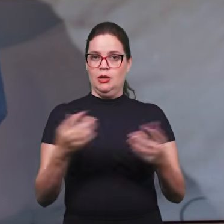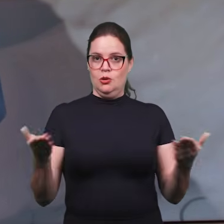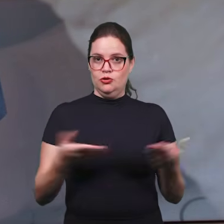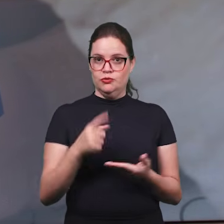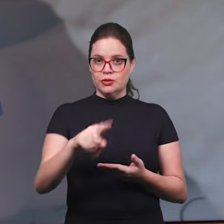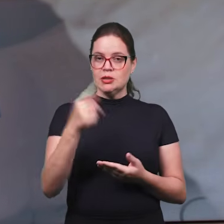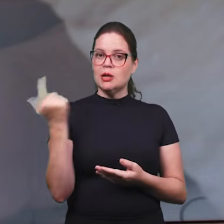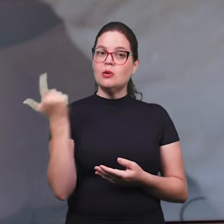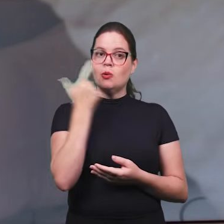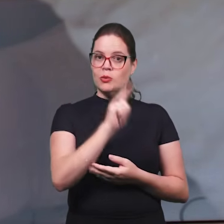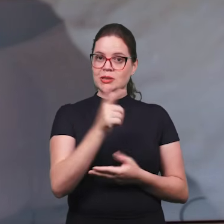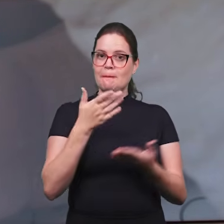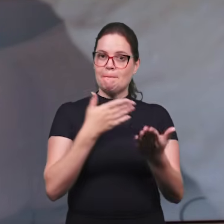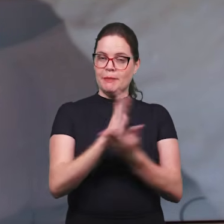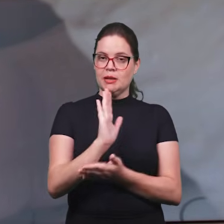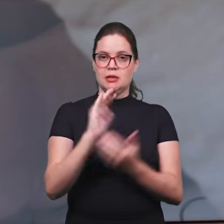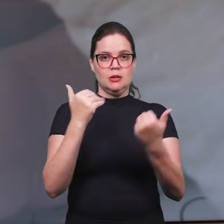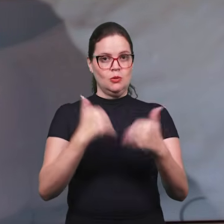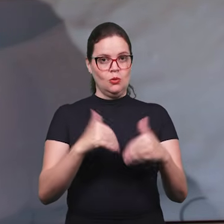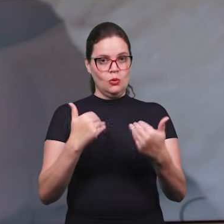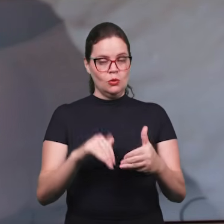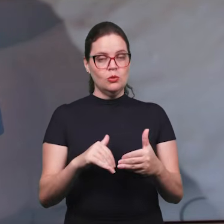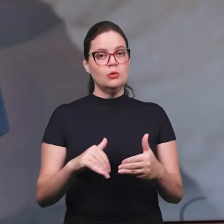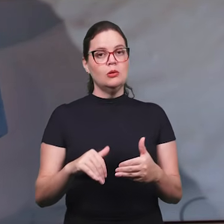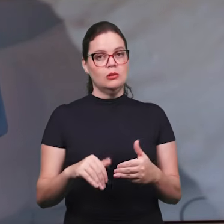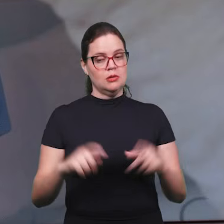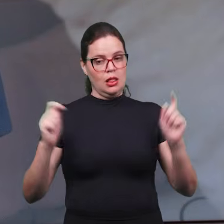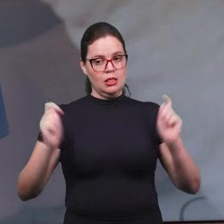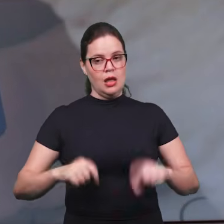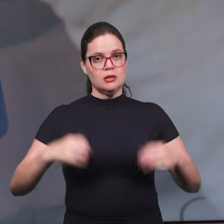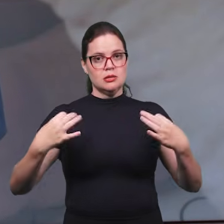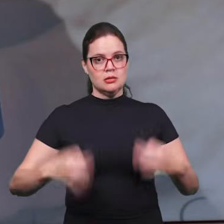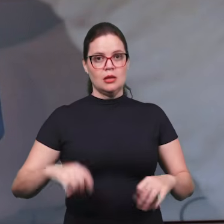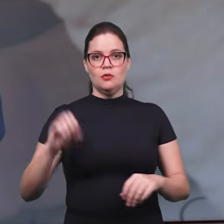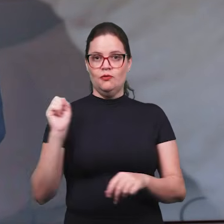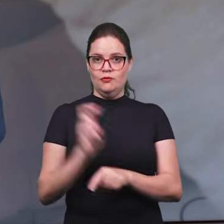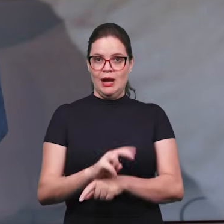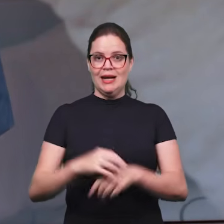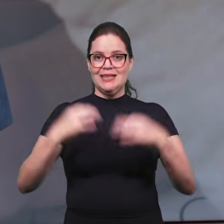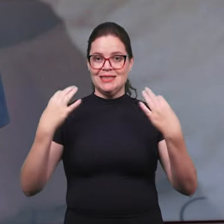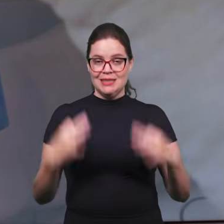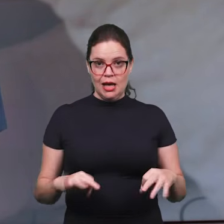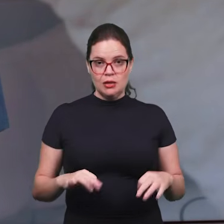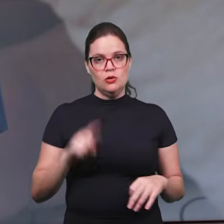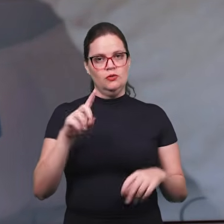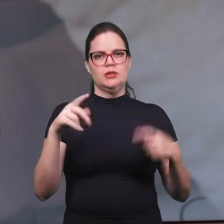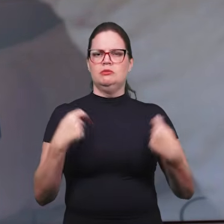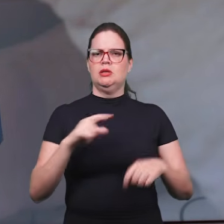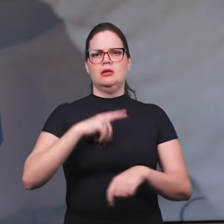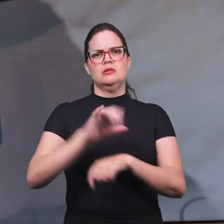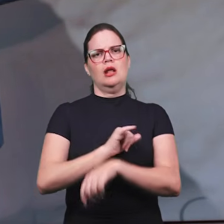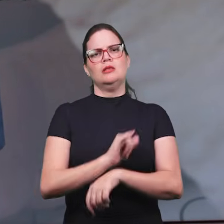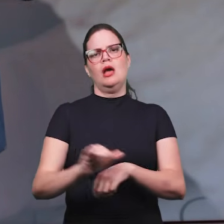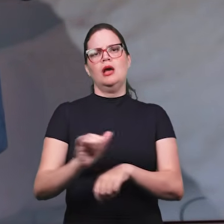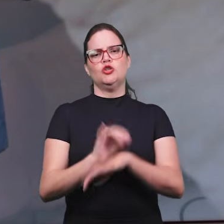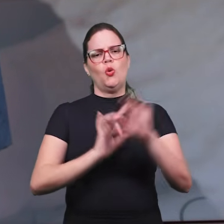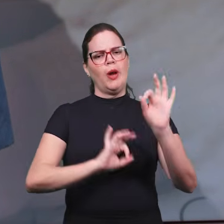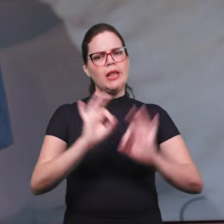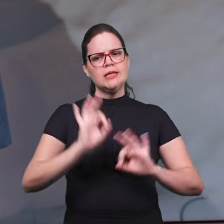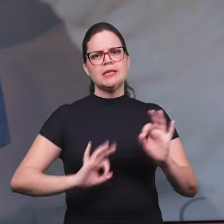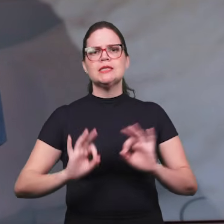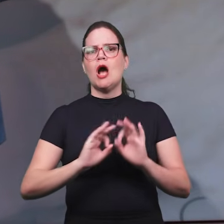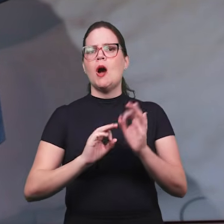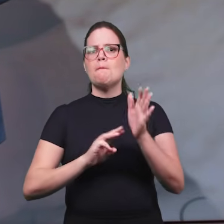públicos hoje, para você se tornar competitivo e efetivamente disputar umas vagas, você precisa o quê?